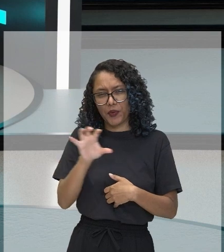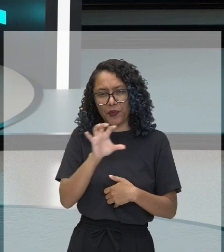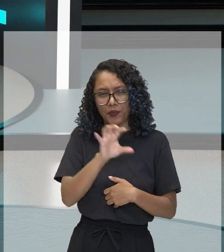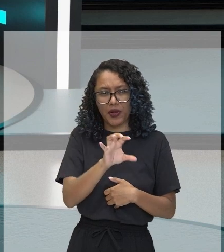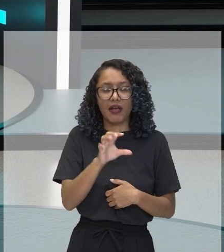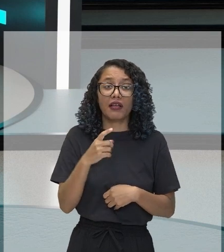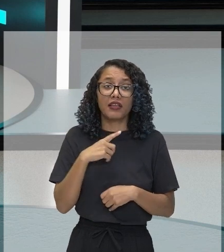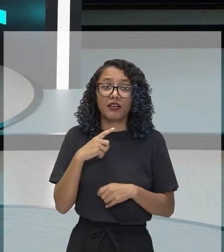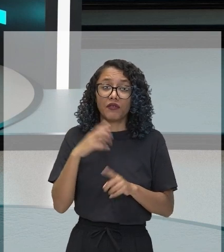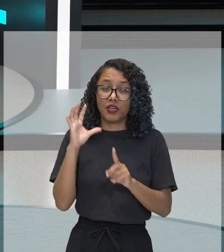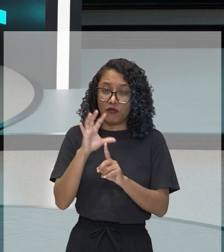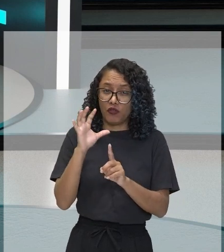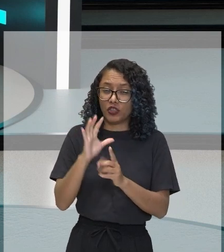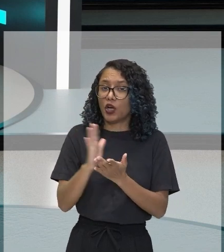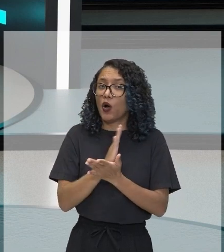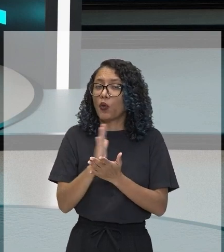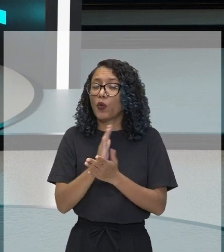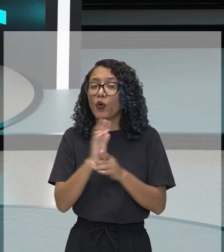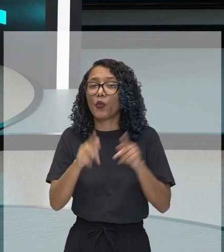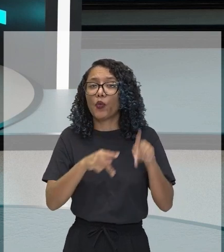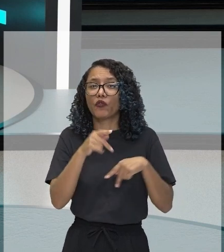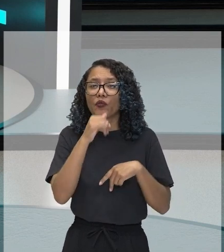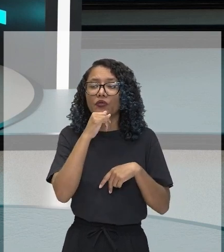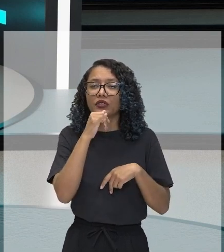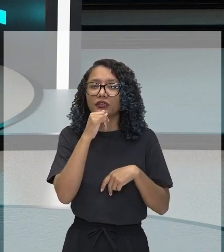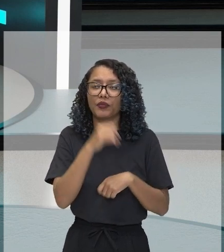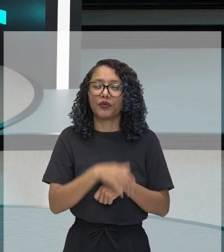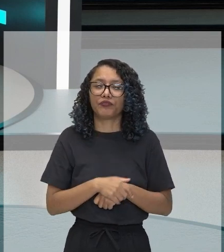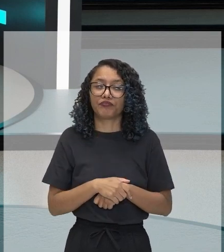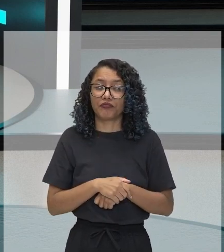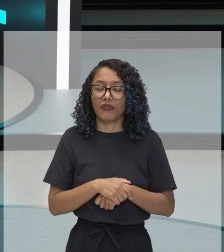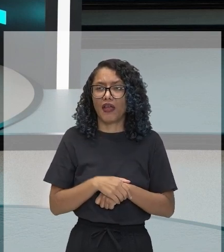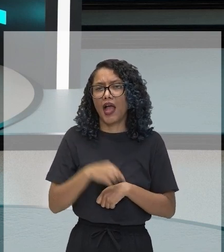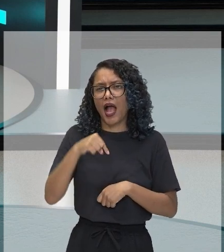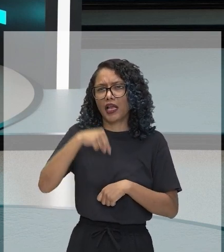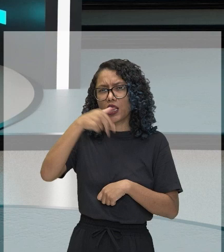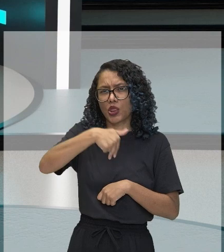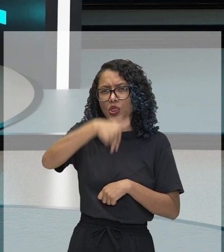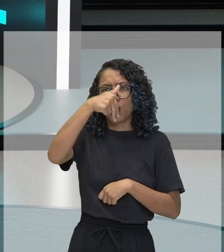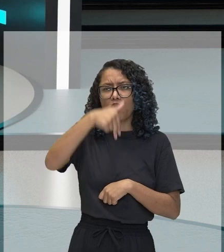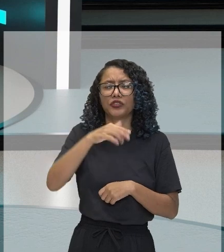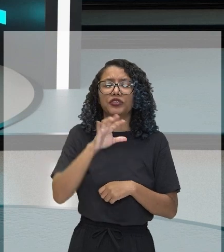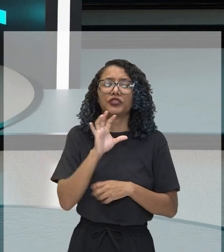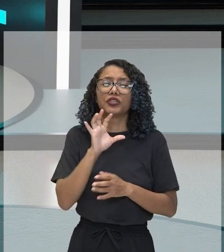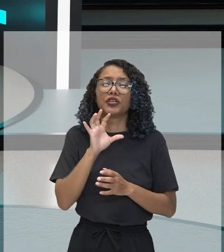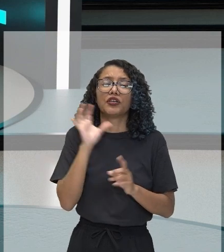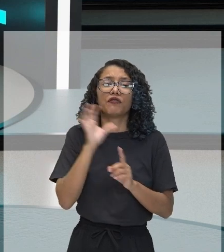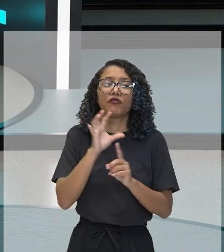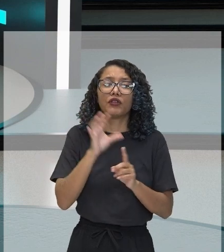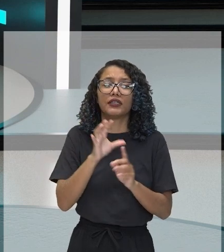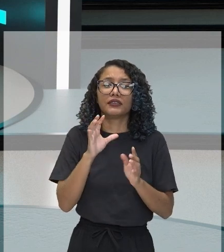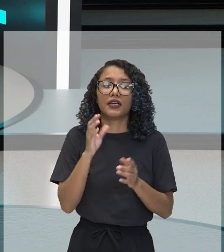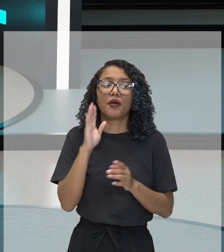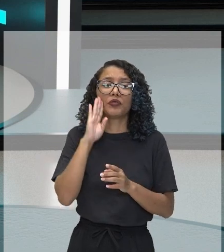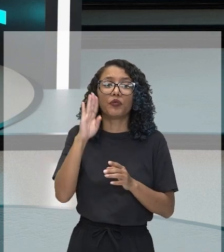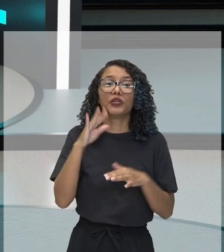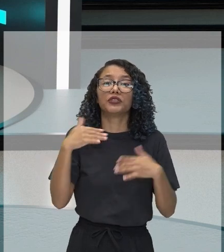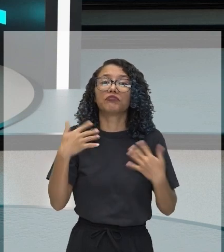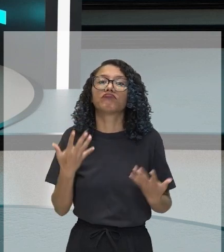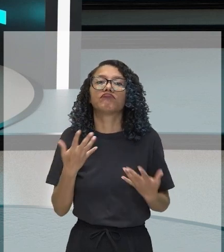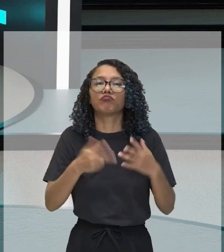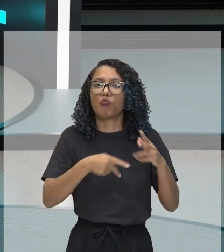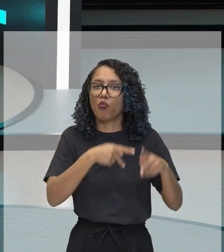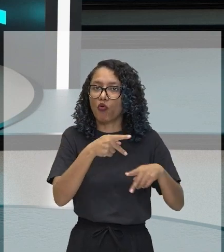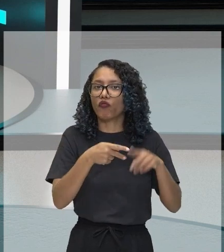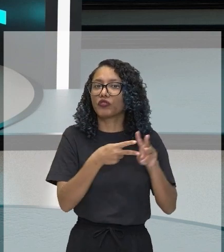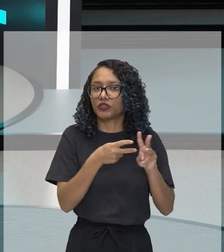influência de alguns povos. Por exemplo, aqui na região norte, nós temos mais influências do indígena, principalmente